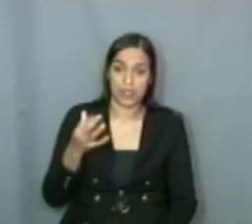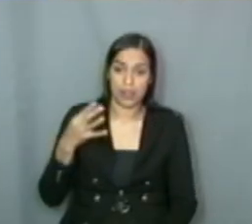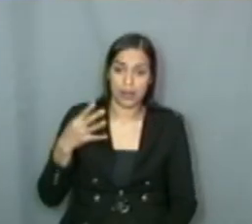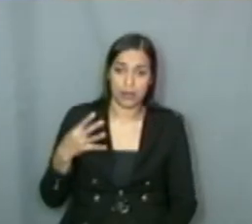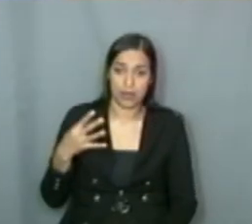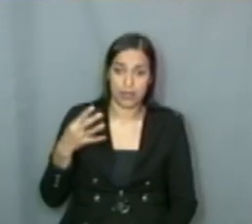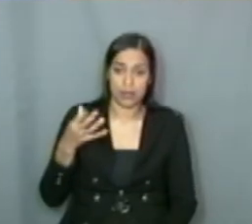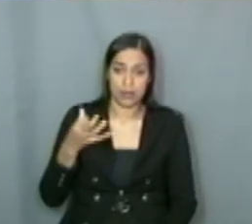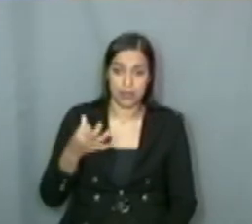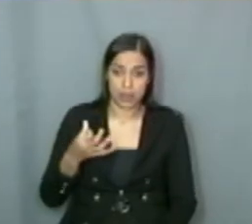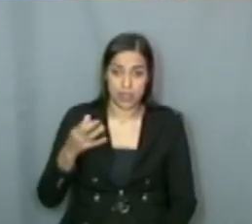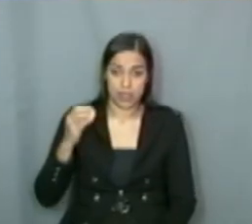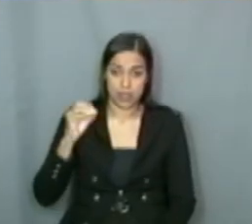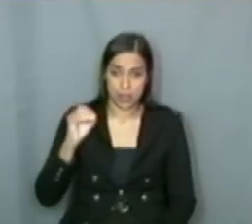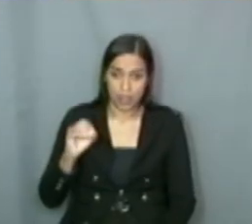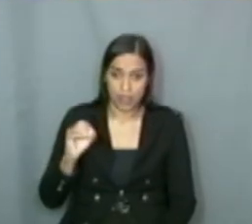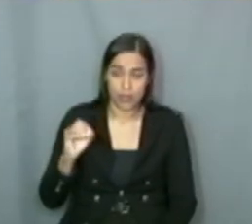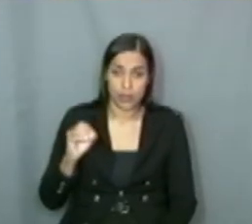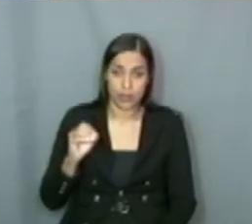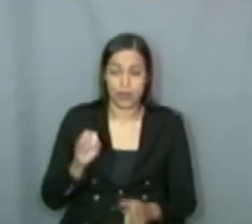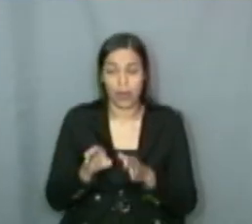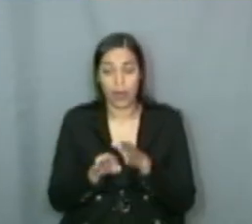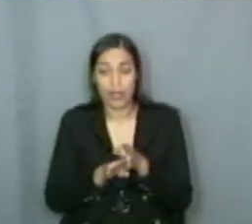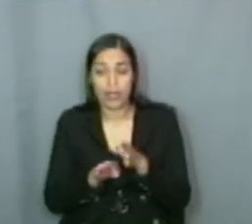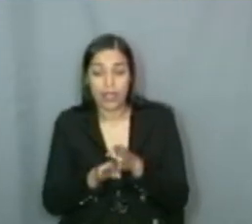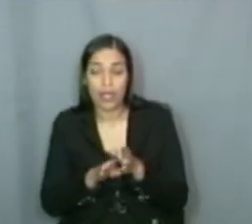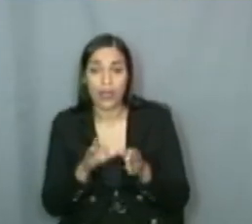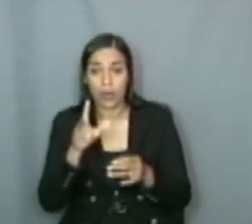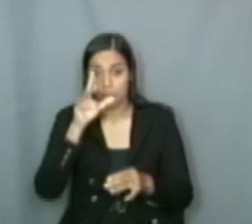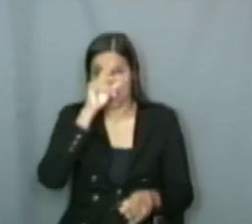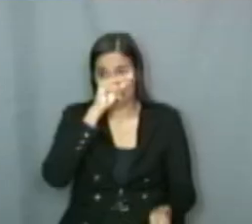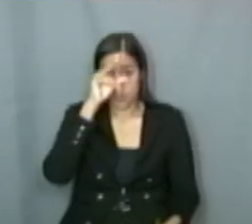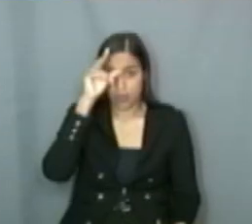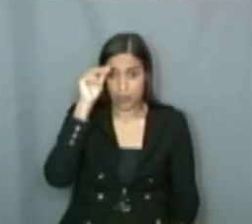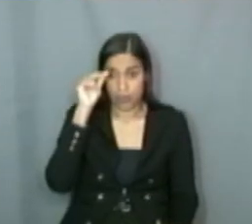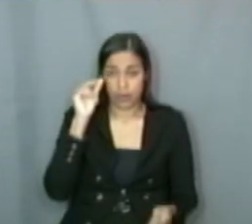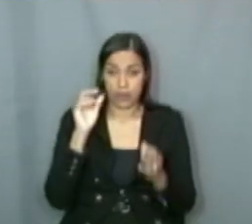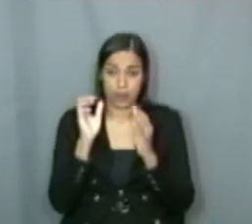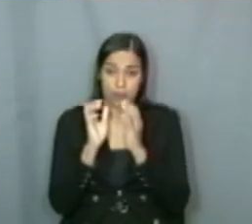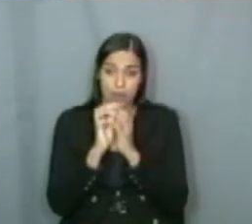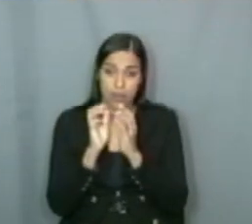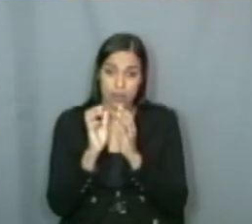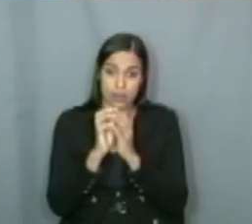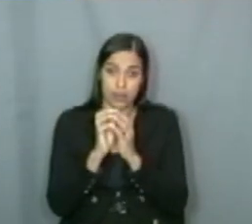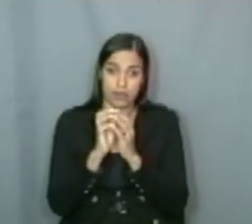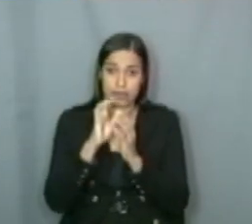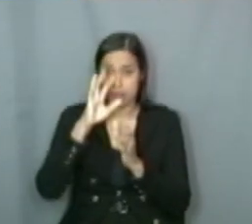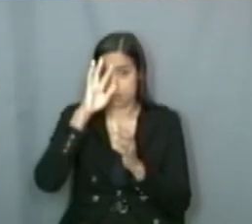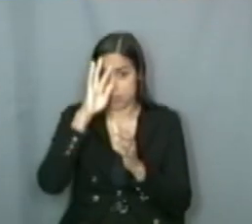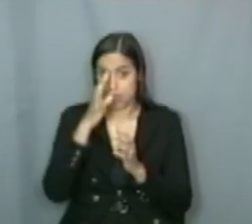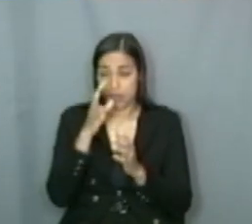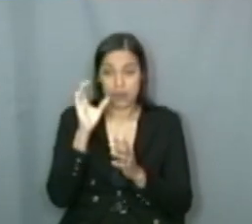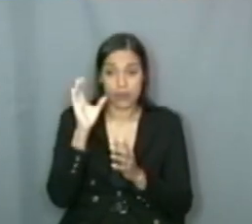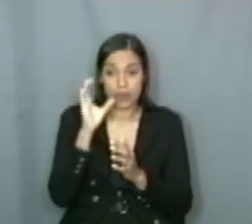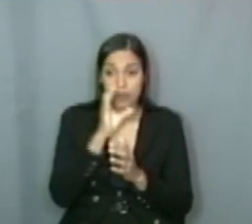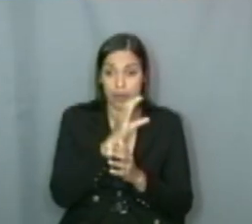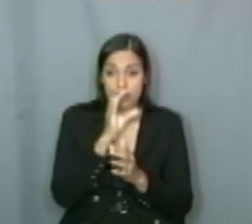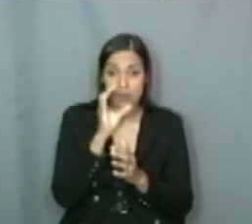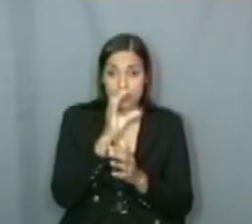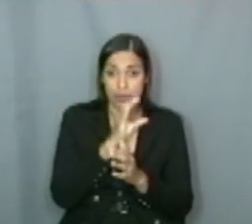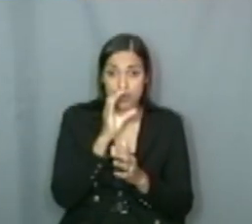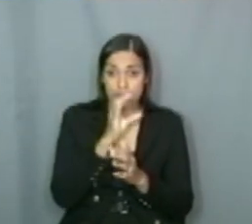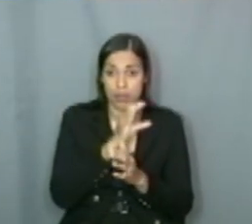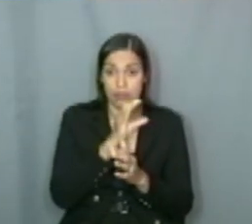6460, em que eu indico à Prefeitura do Recife para que tome providências urgentes